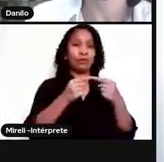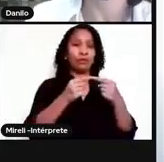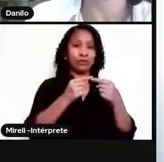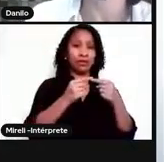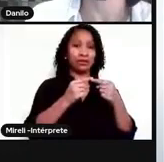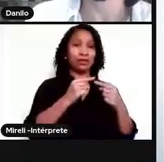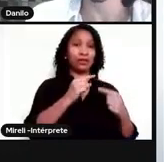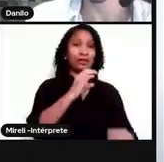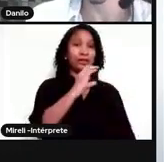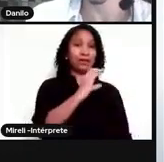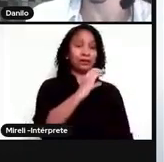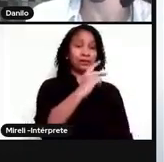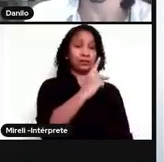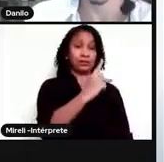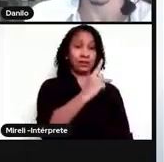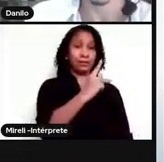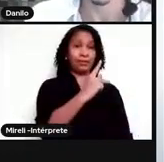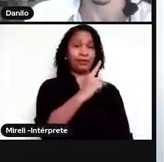final, seguindo essa